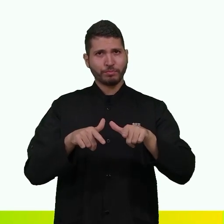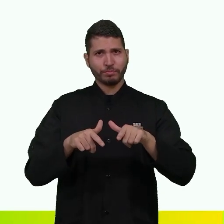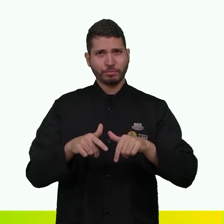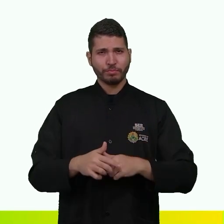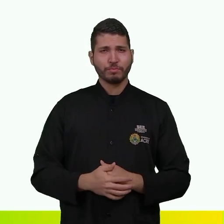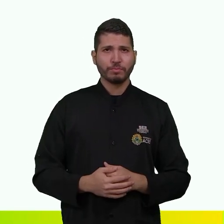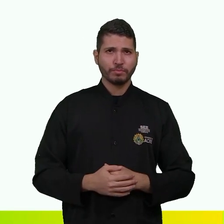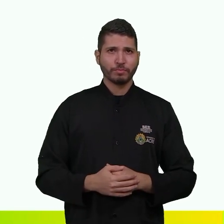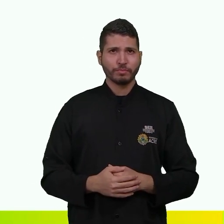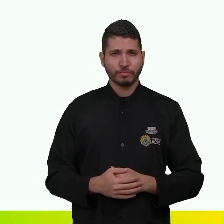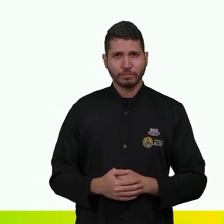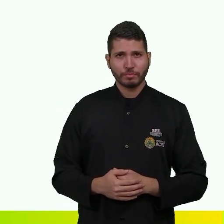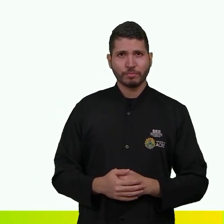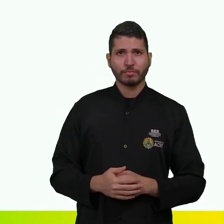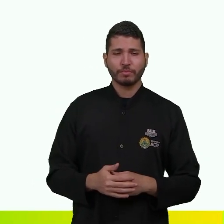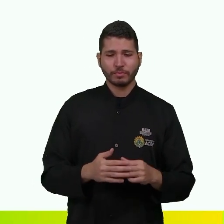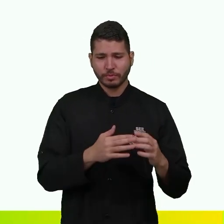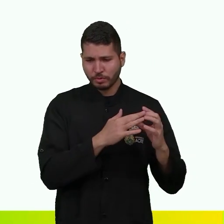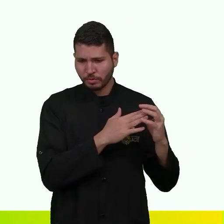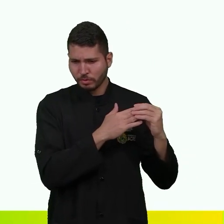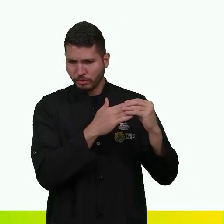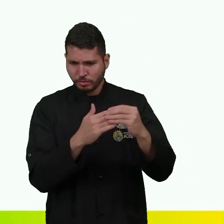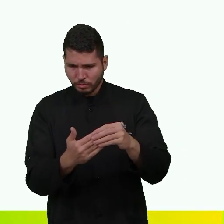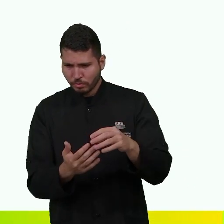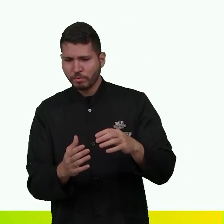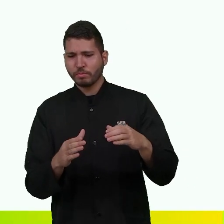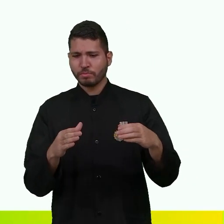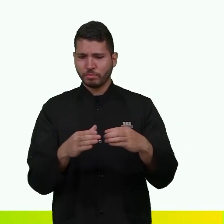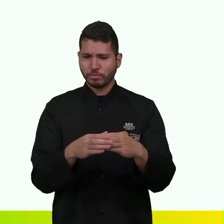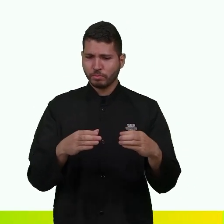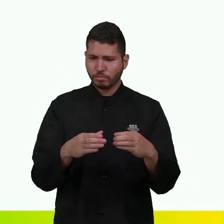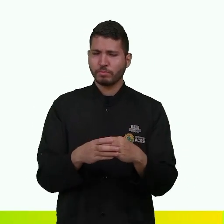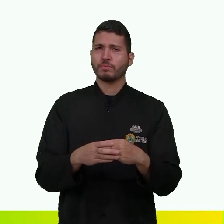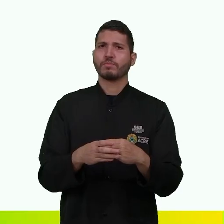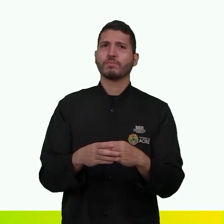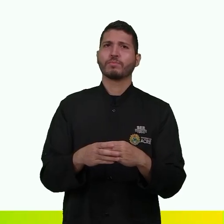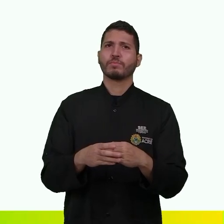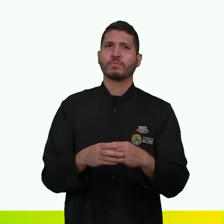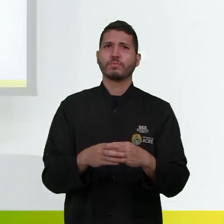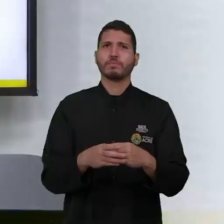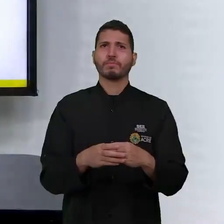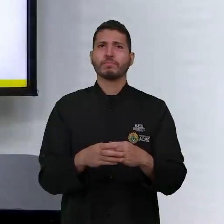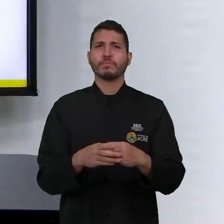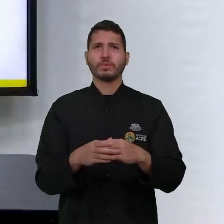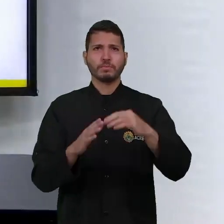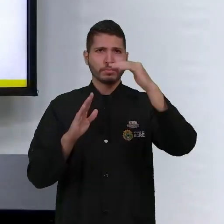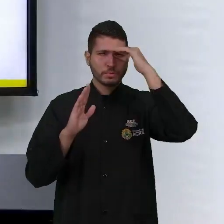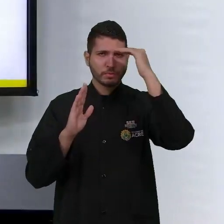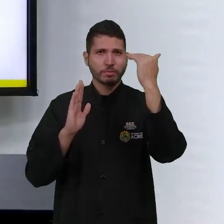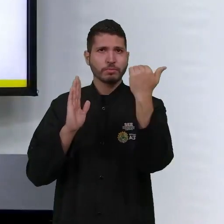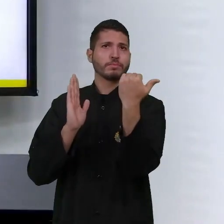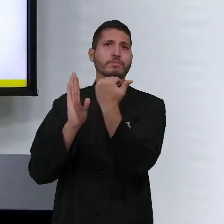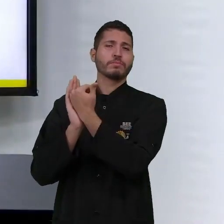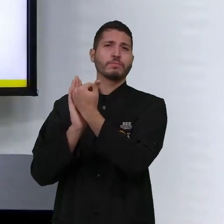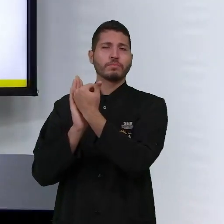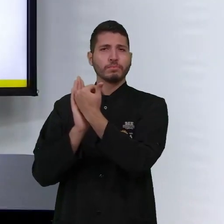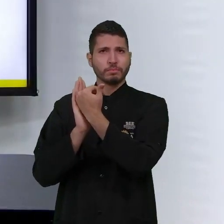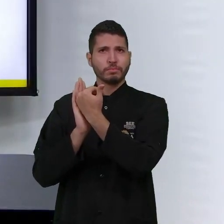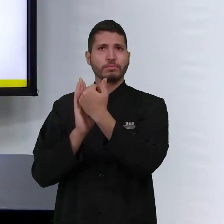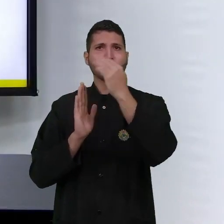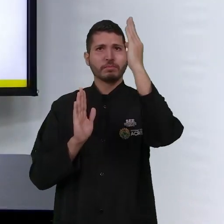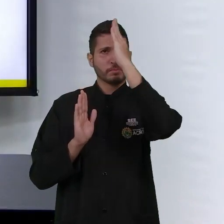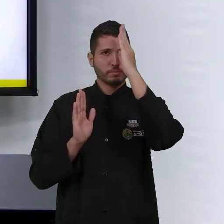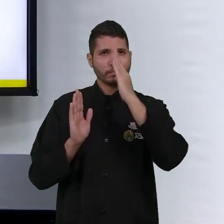que eles enviem uma equipe até o local, fiscalizem e façam cumprir a lei no Brasil sobre